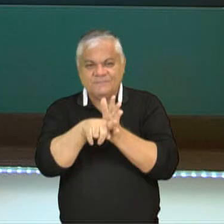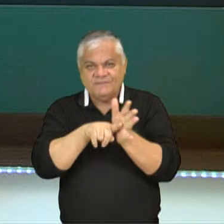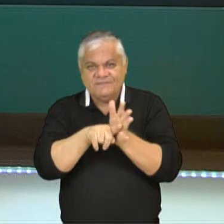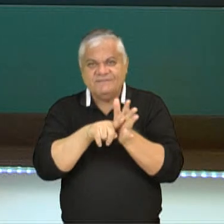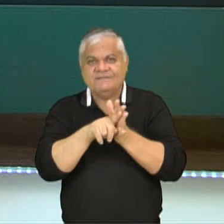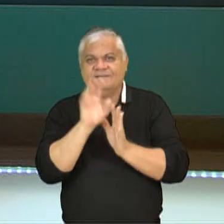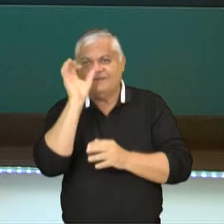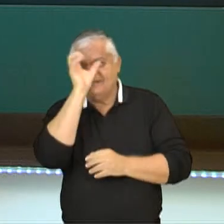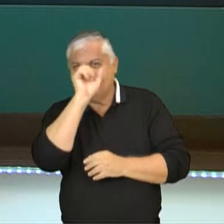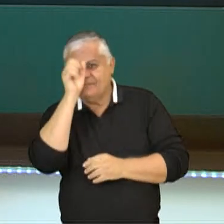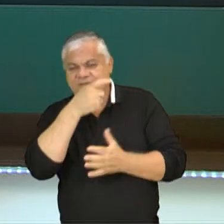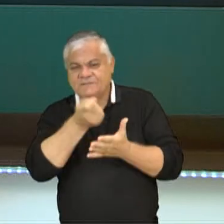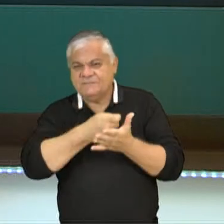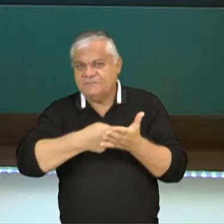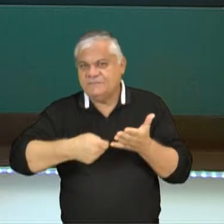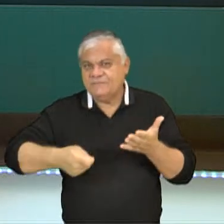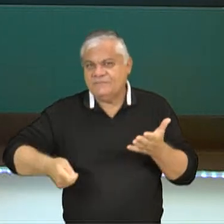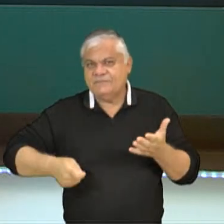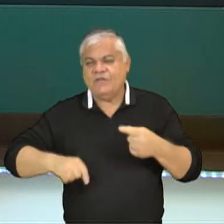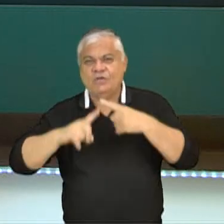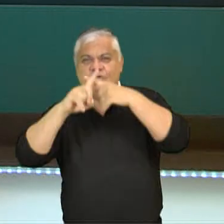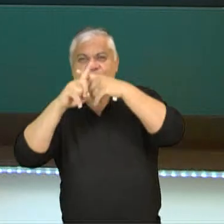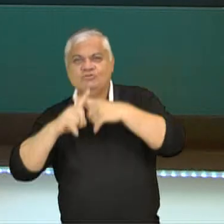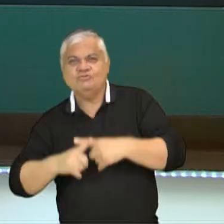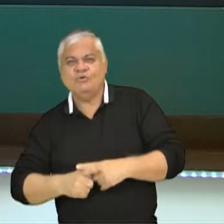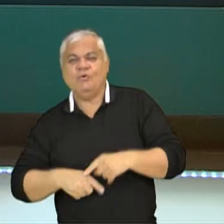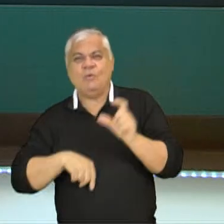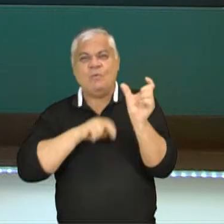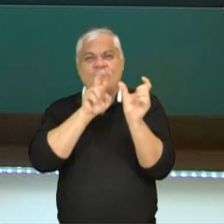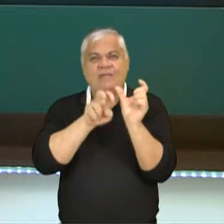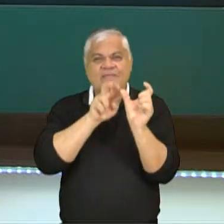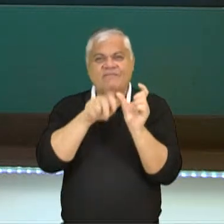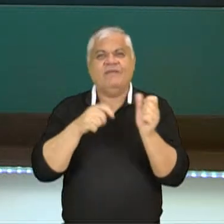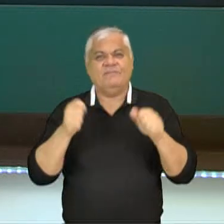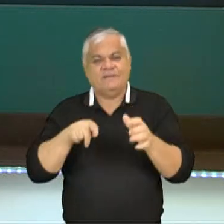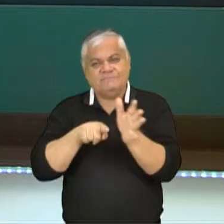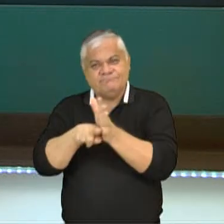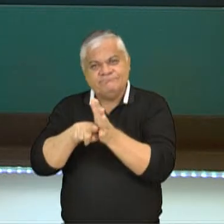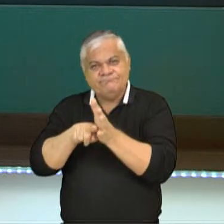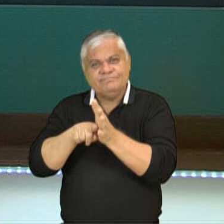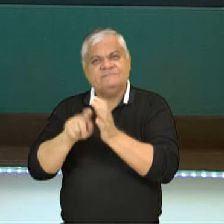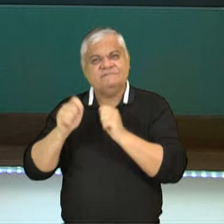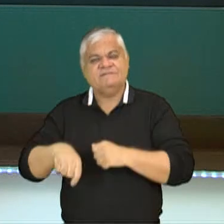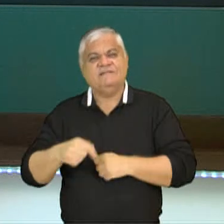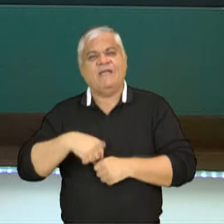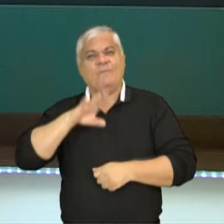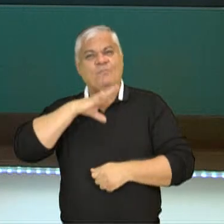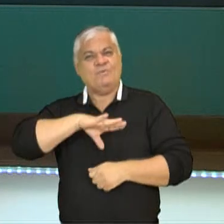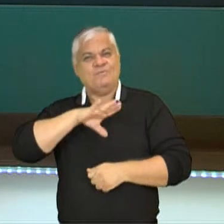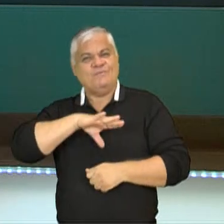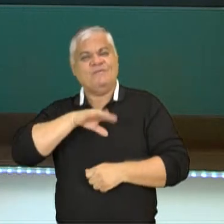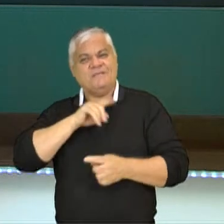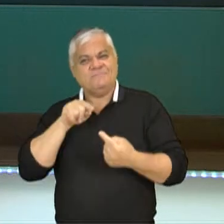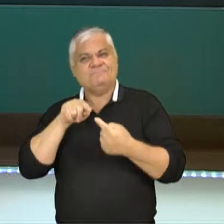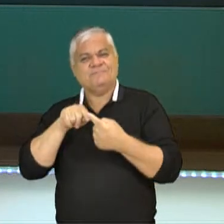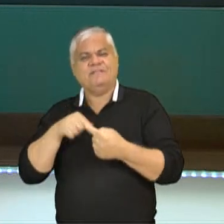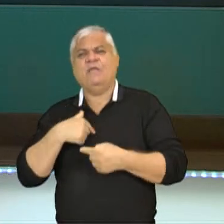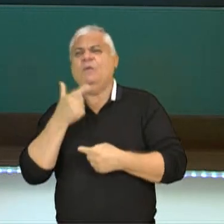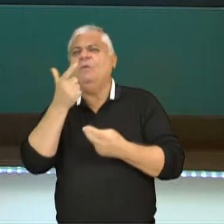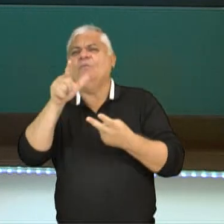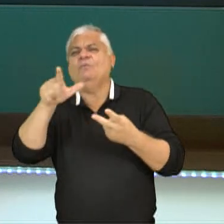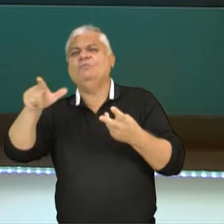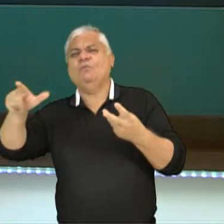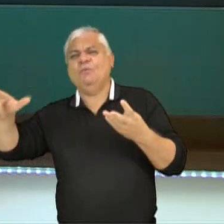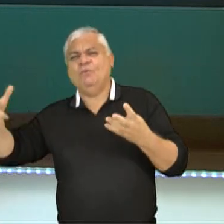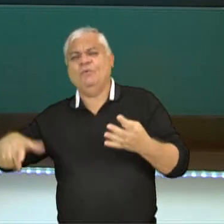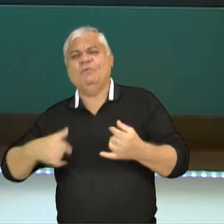no Google, né, escrevam lá jogos de advérbios e verifiquem esse site que eu estou indicando, só língua portuguesa. Existem outras plataformas